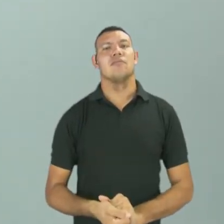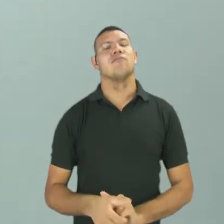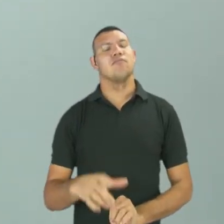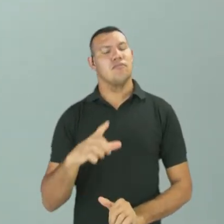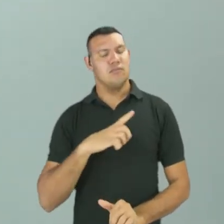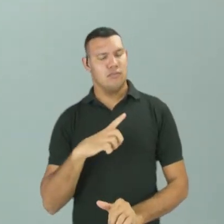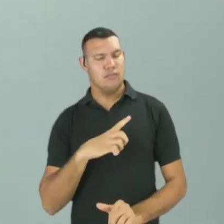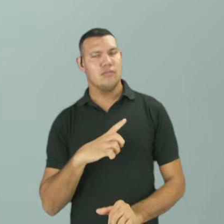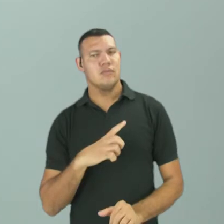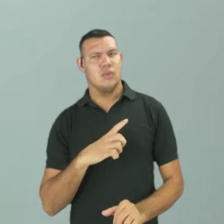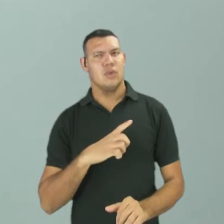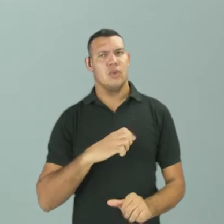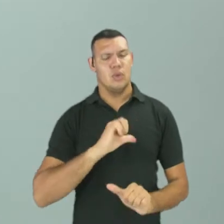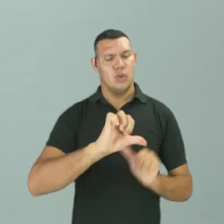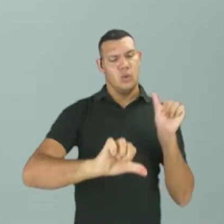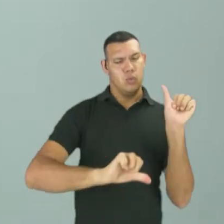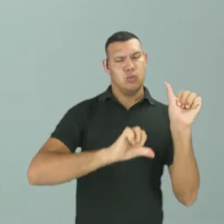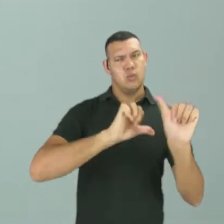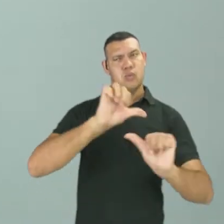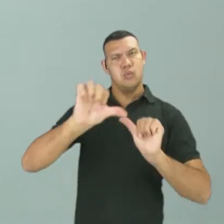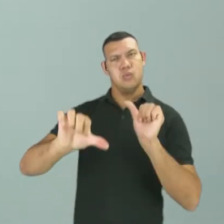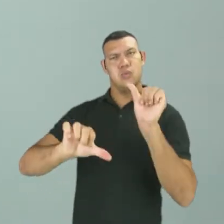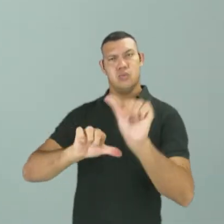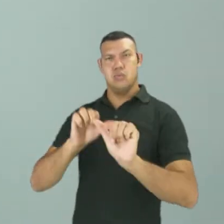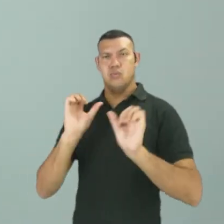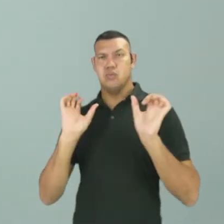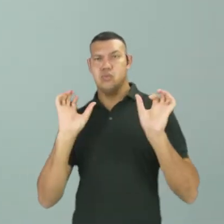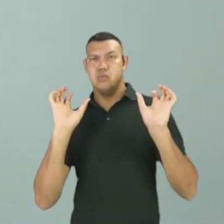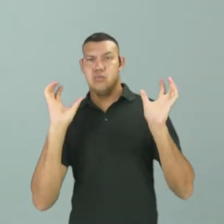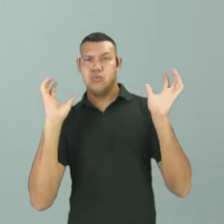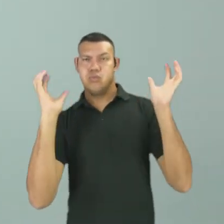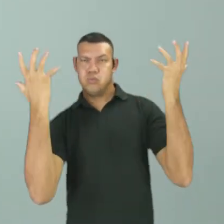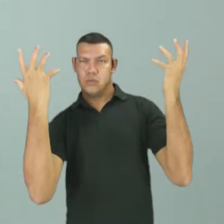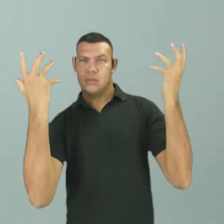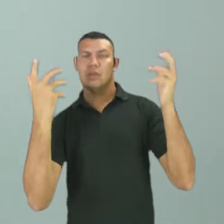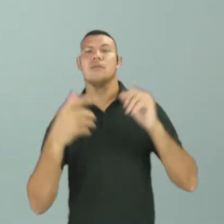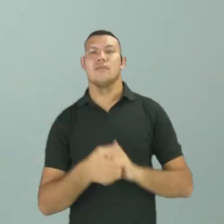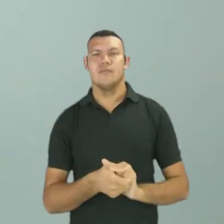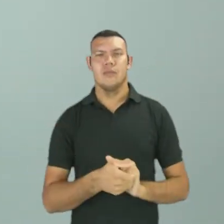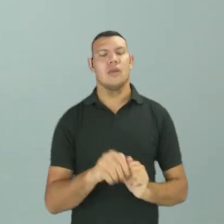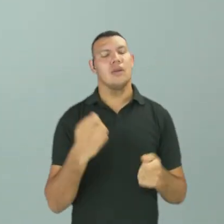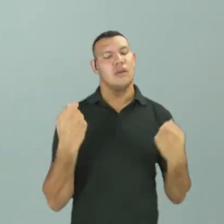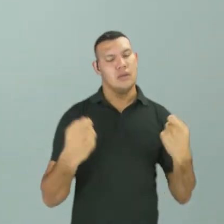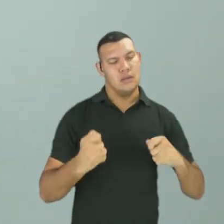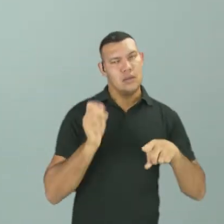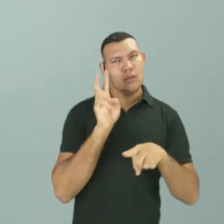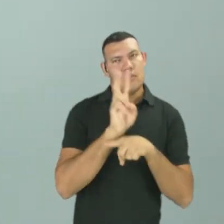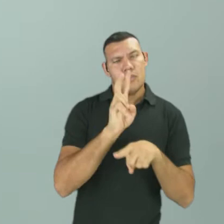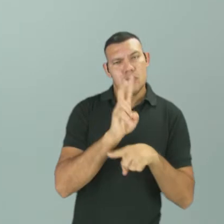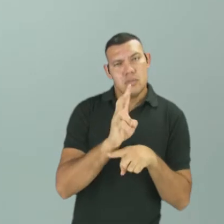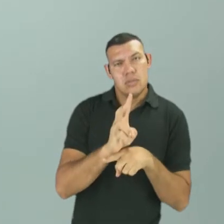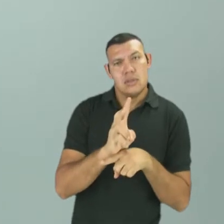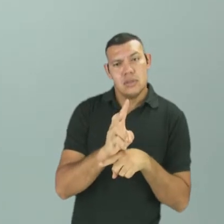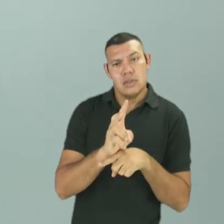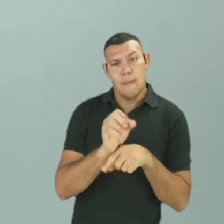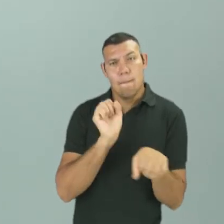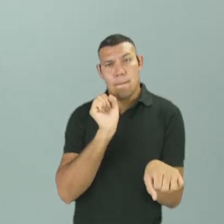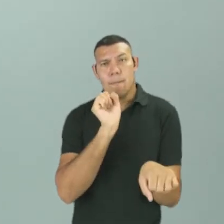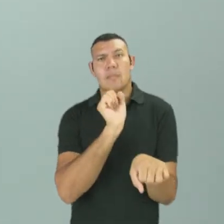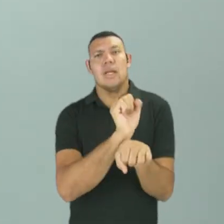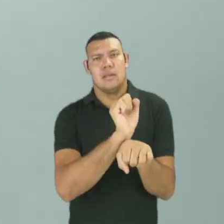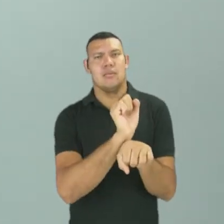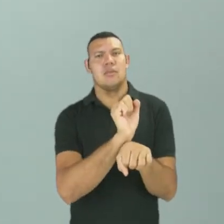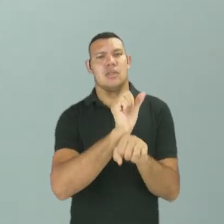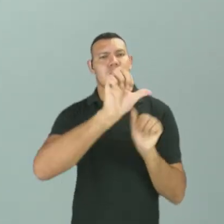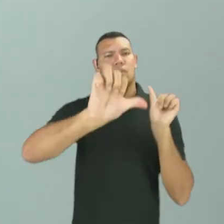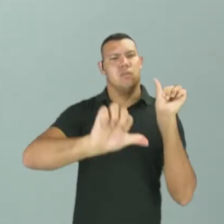alterações climáticas né então é fundamental preservar a floresta para que realmente possa impedir o avanço das mudanças climáticas